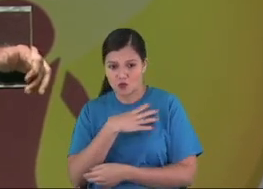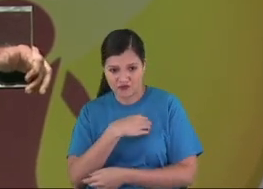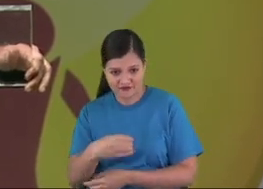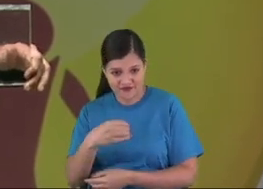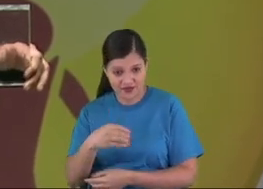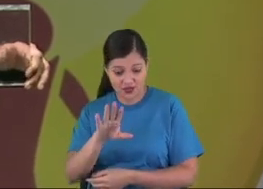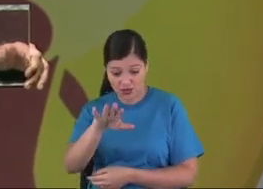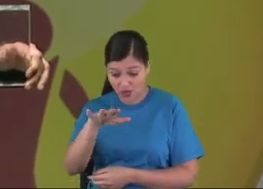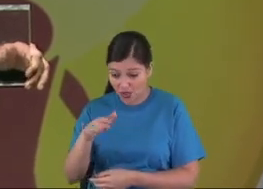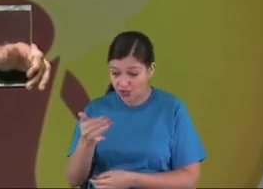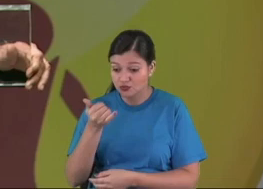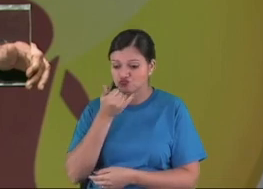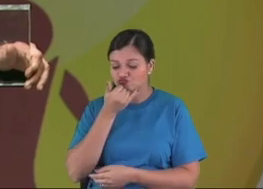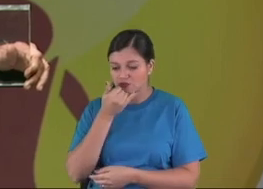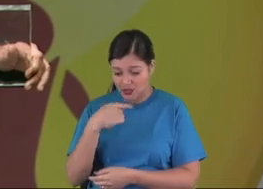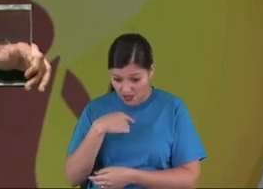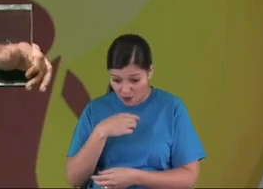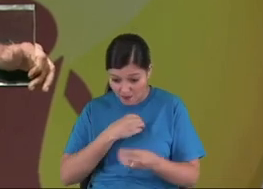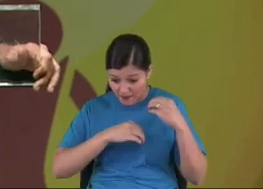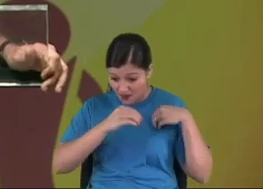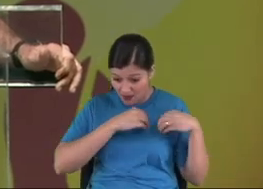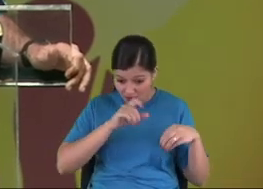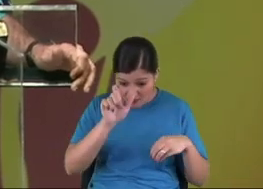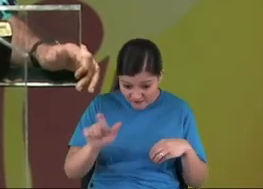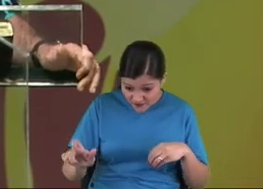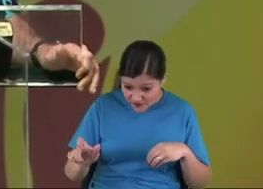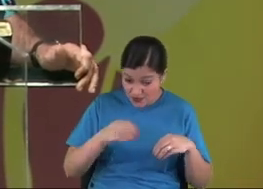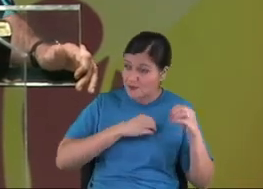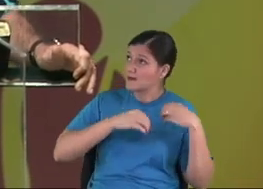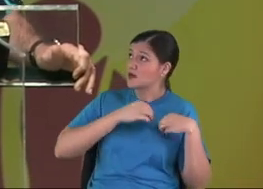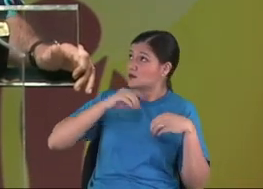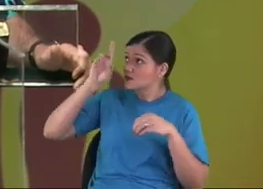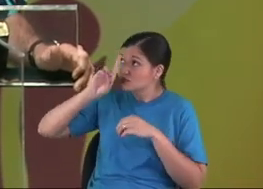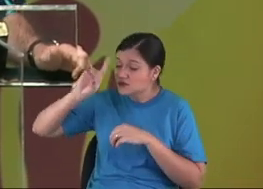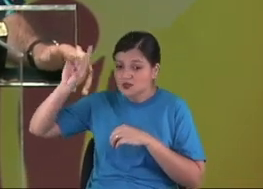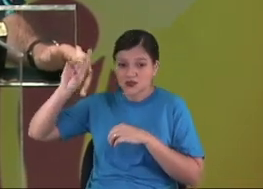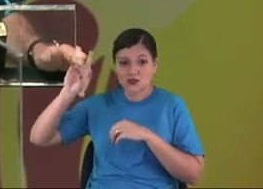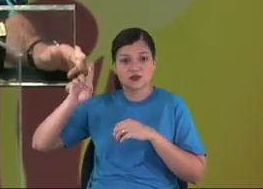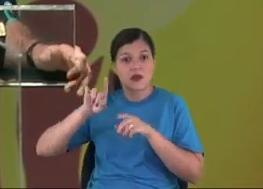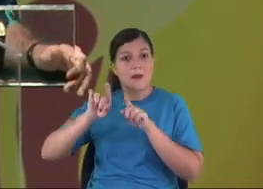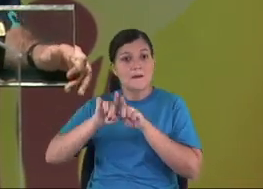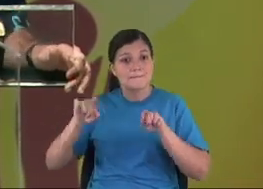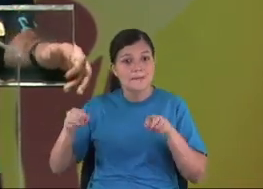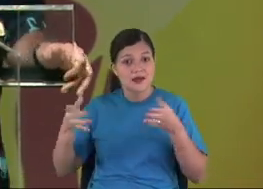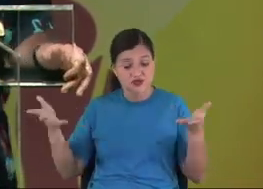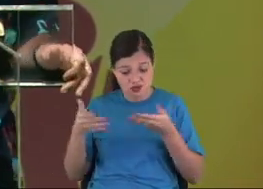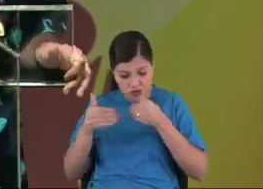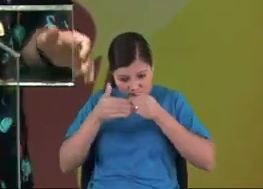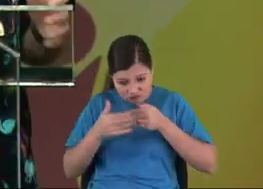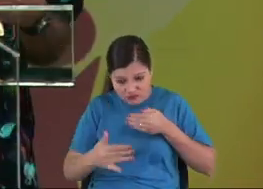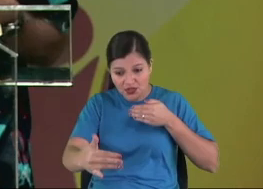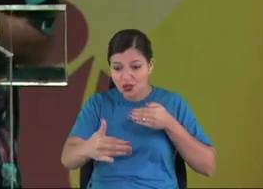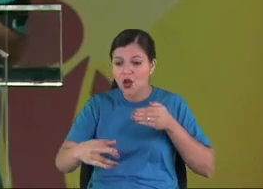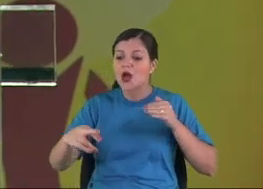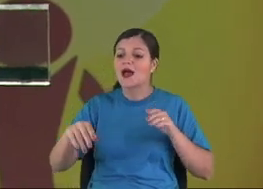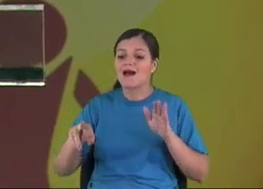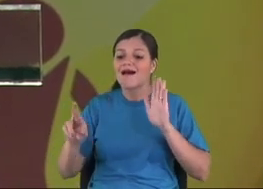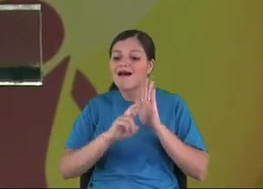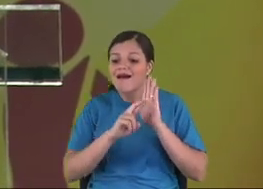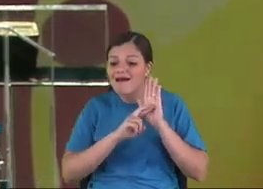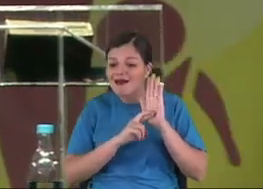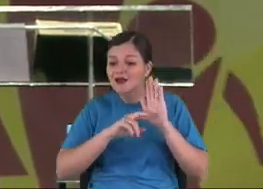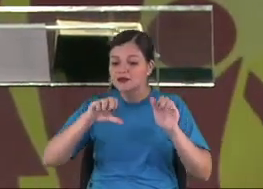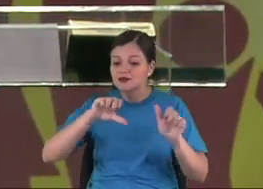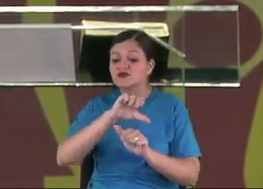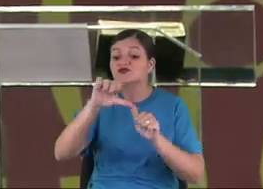contra vocês, pequei contra Deus, não obedeci, mas a partir de hoje eu vou começar a obedecer, as regras mudaram. Você diz, sim, mas como é que eu vou,